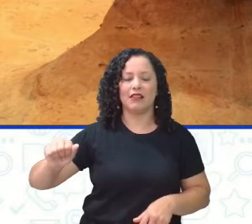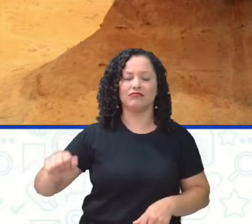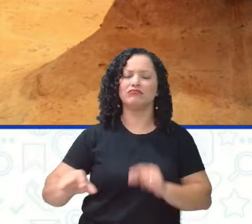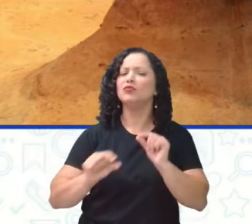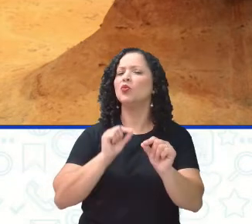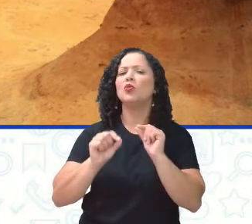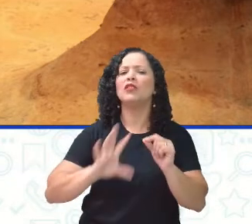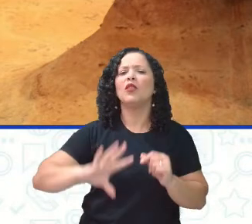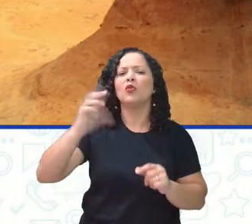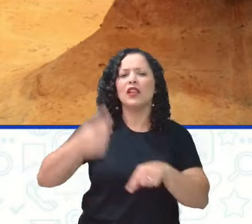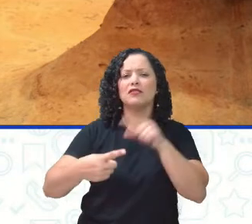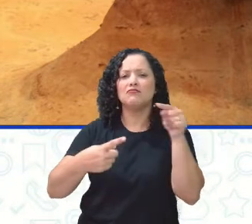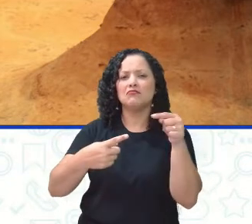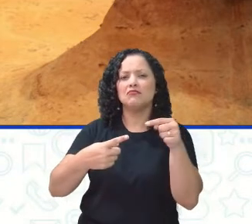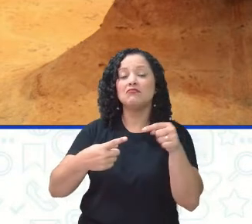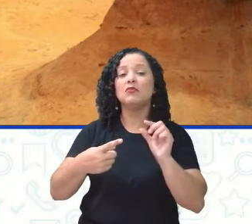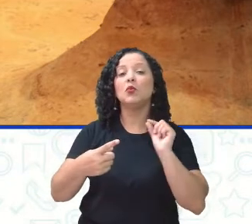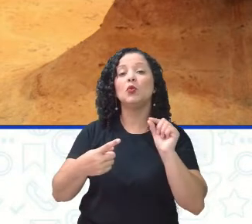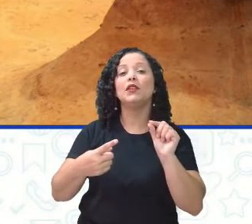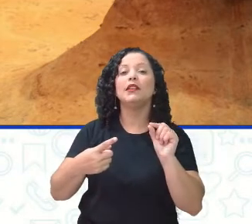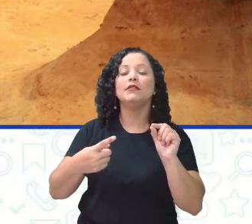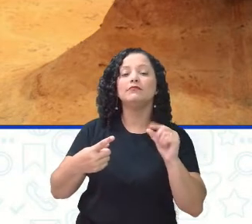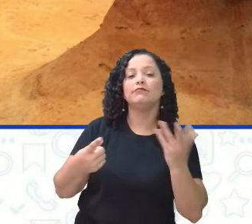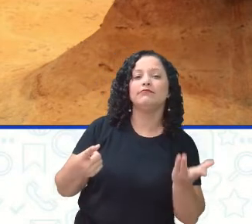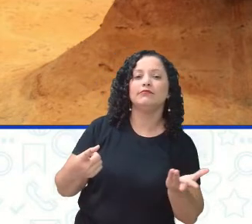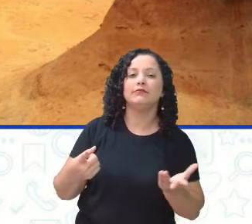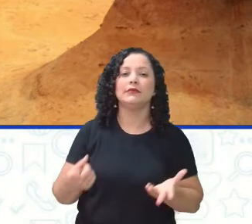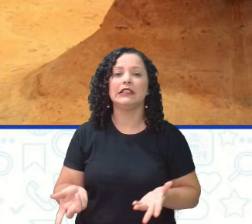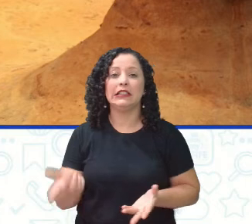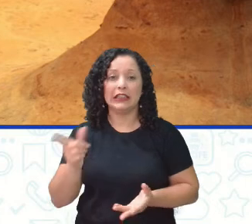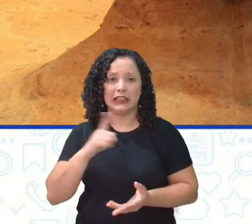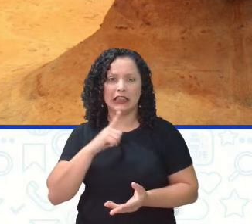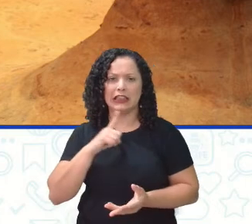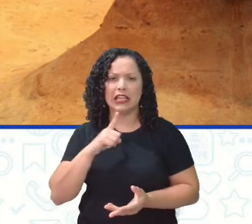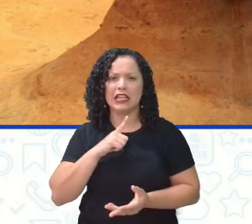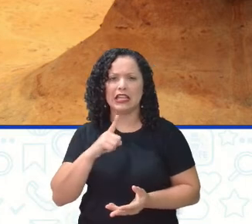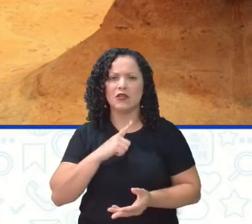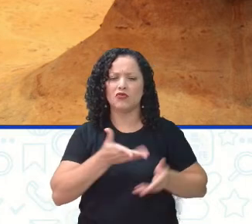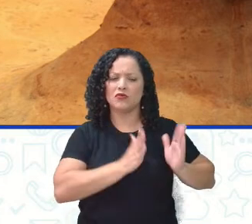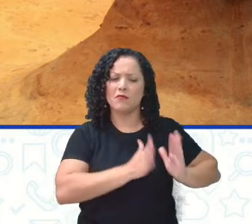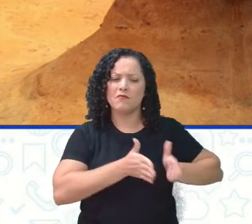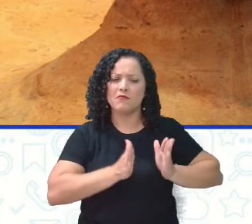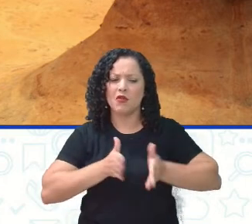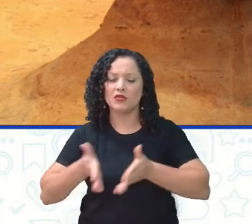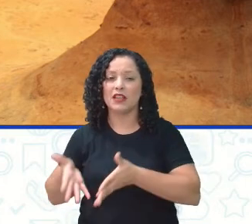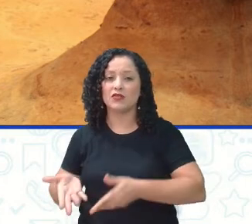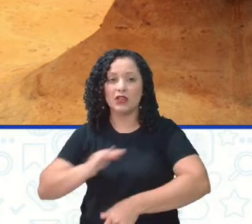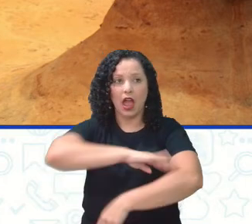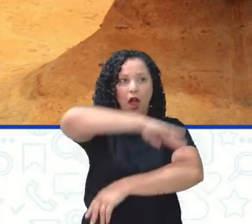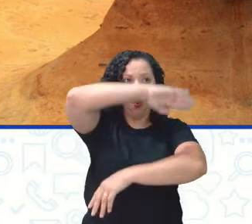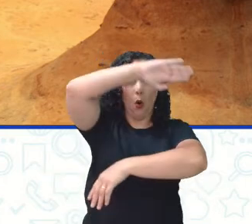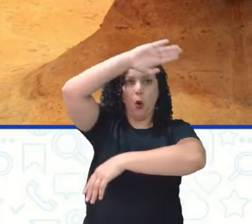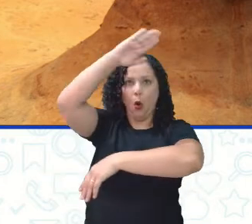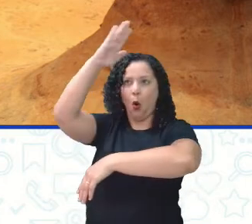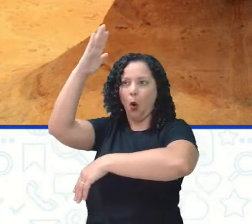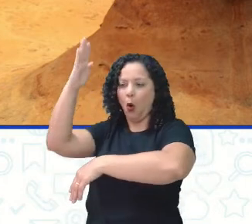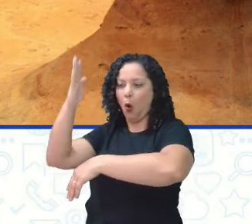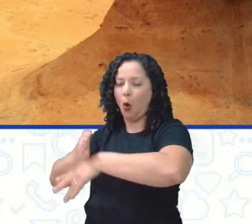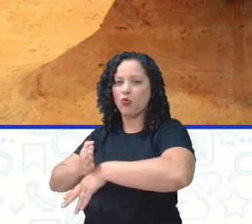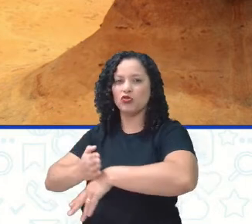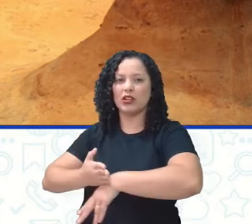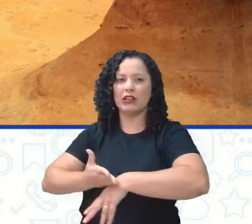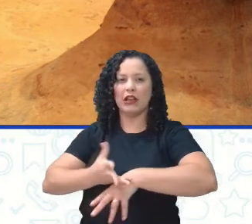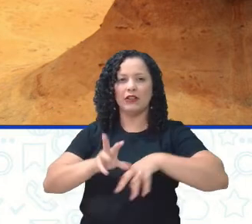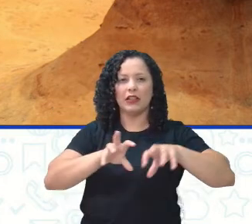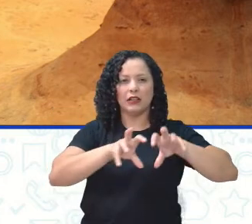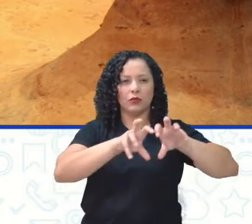físico, que vai consistir em quê? Na quebra mecânica das rochas. Aí que vai ser causado por quê,